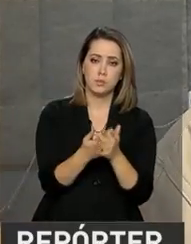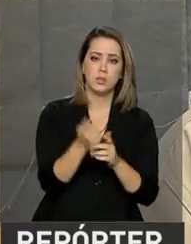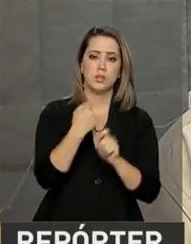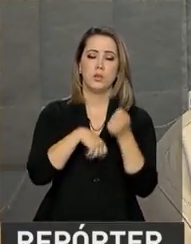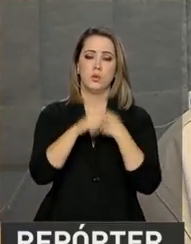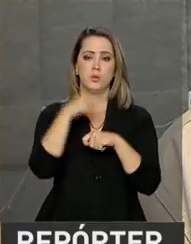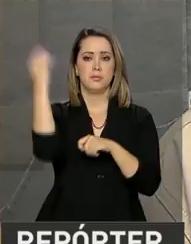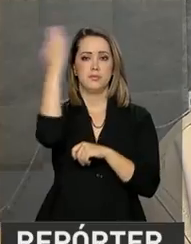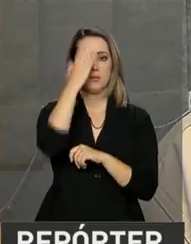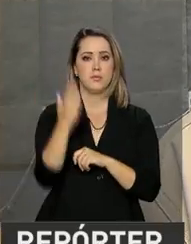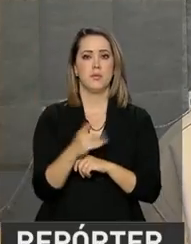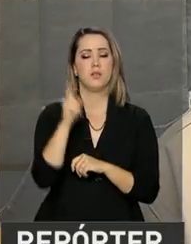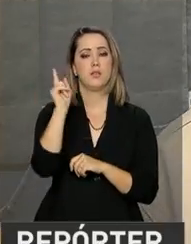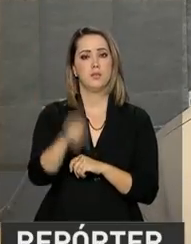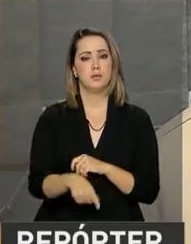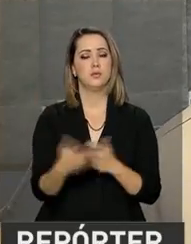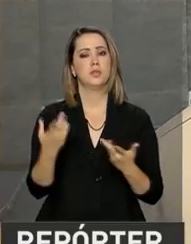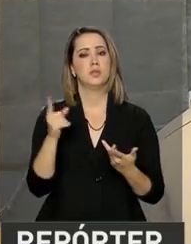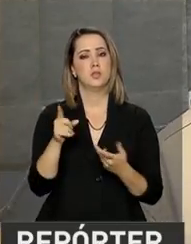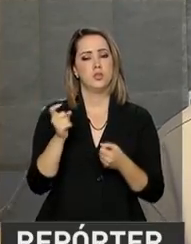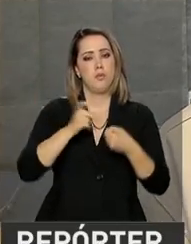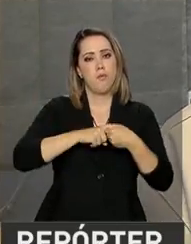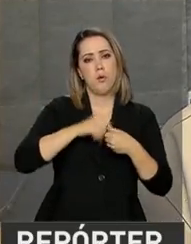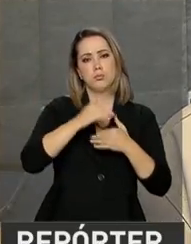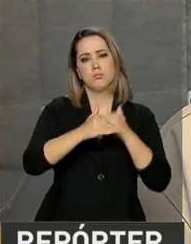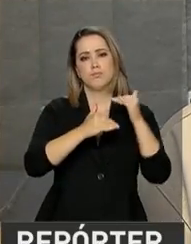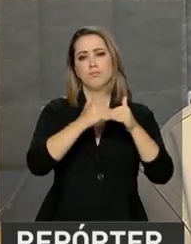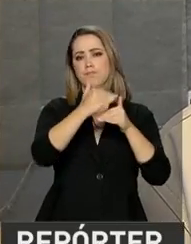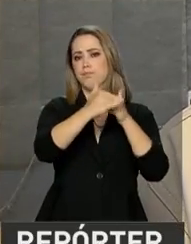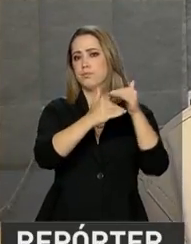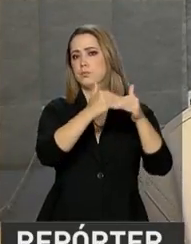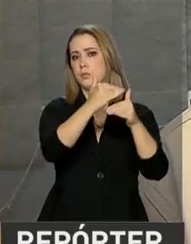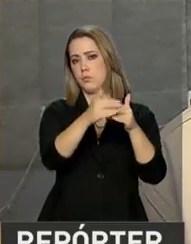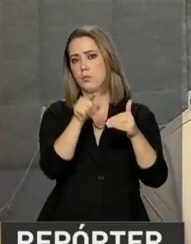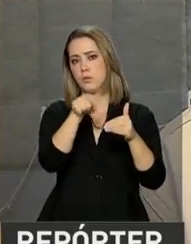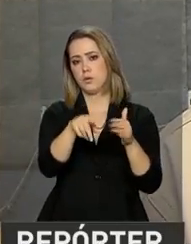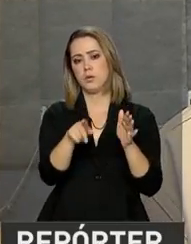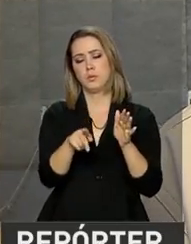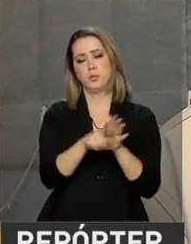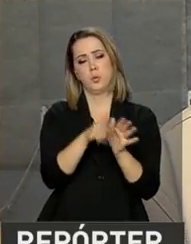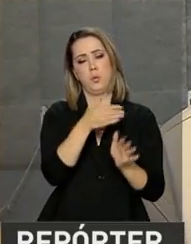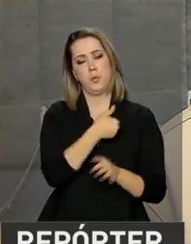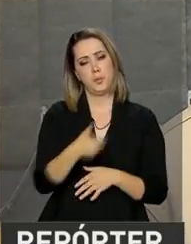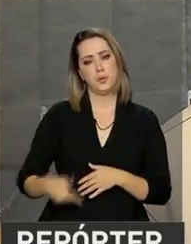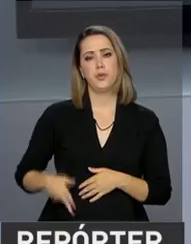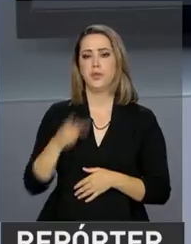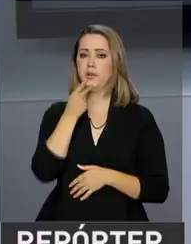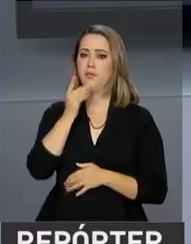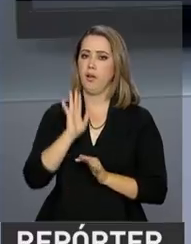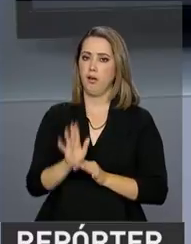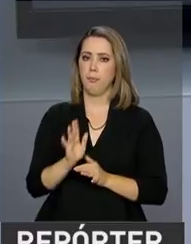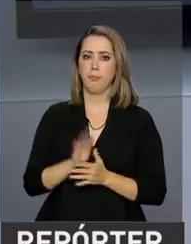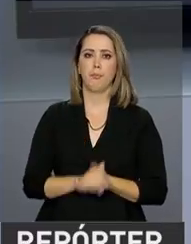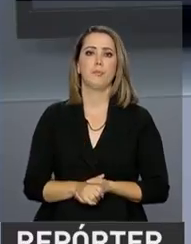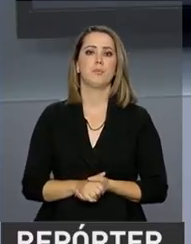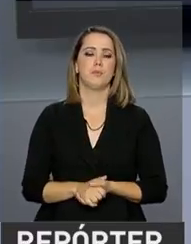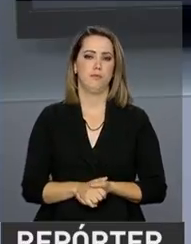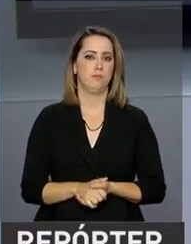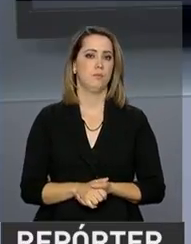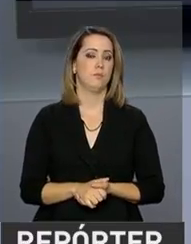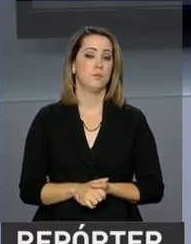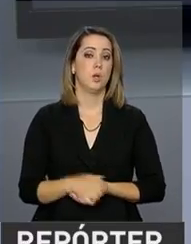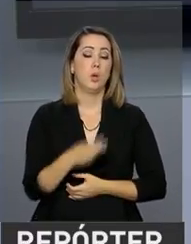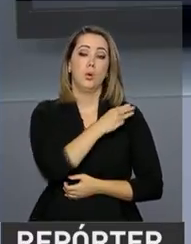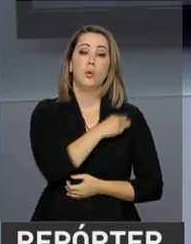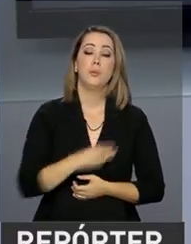economia brasileira seja uma trajetória de recuperação segundo o próprio governo e ministro da